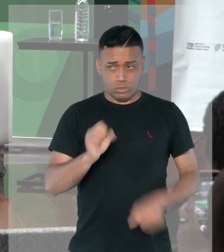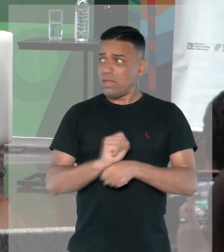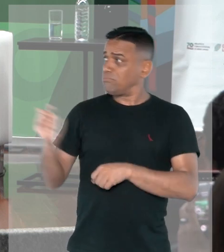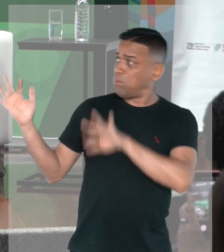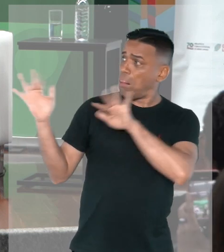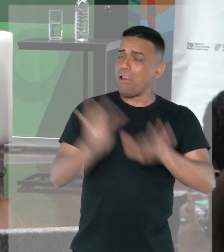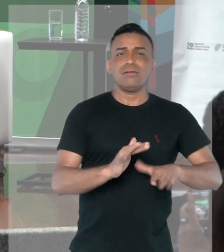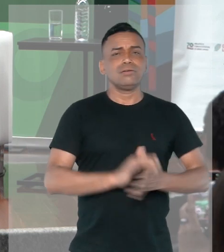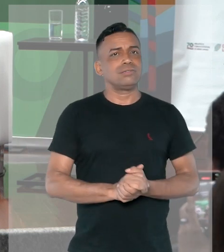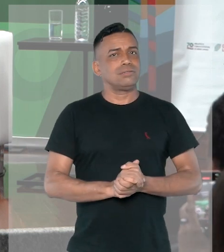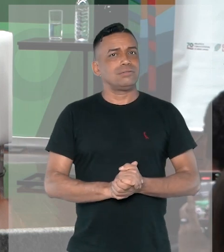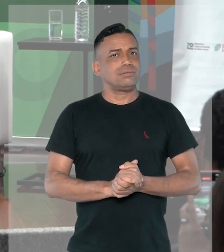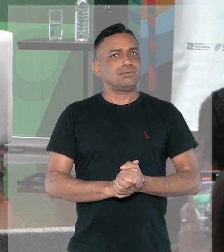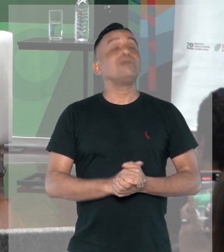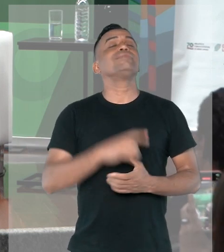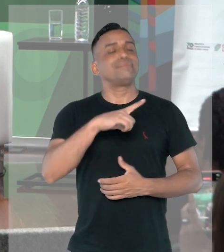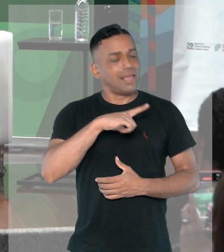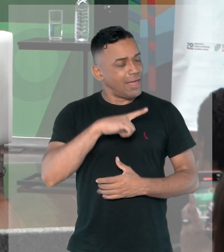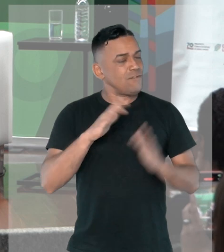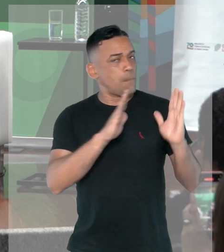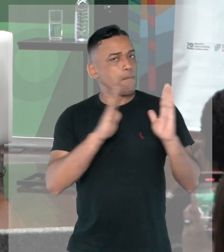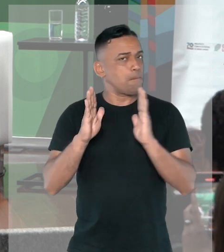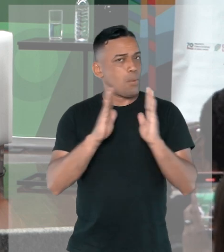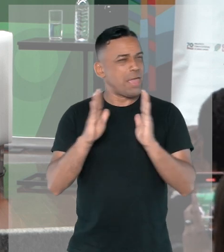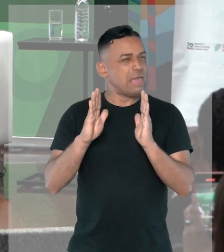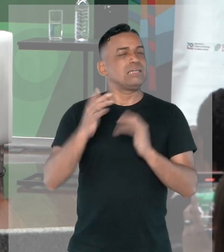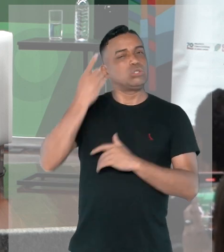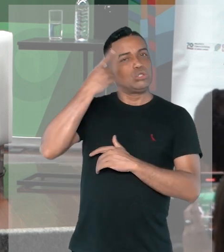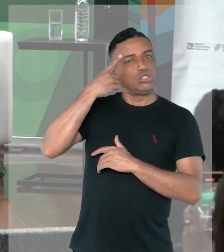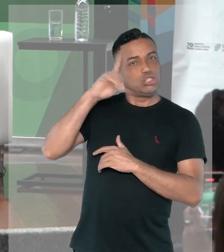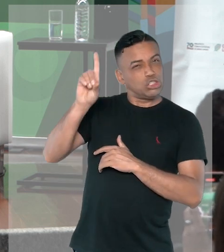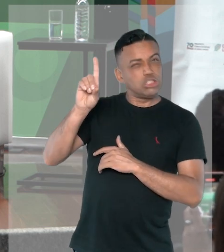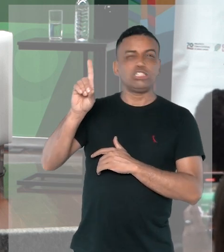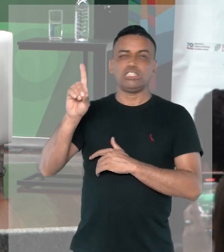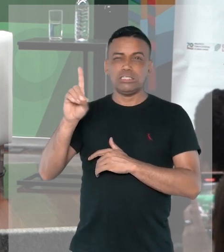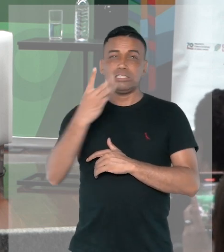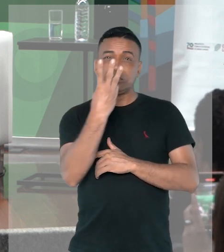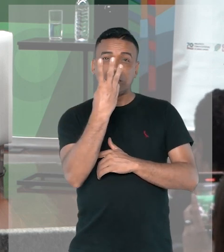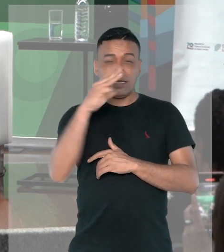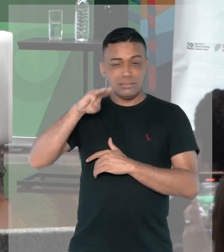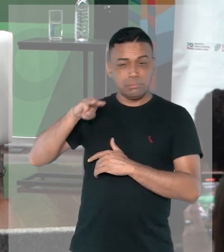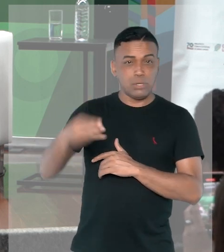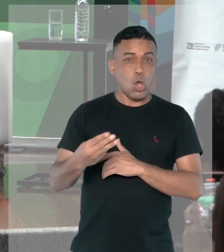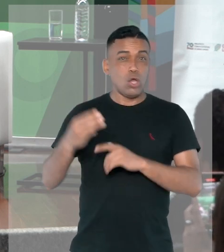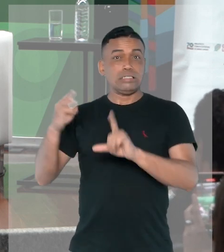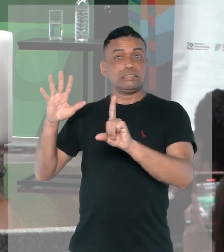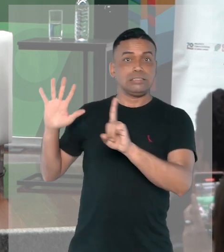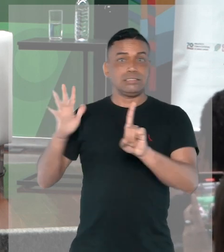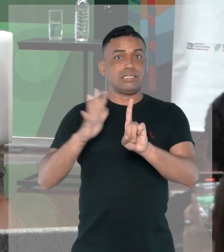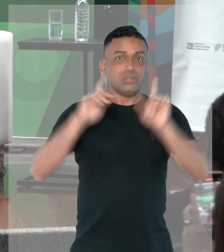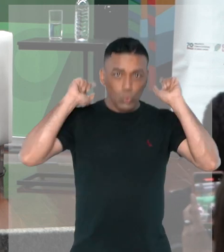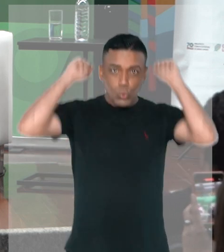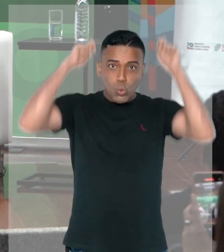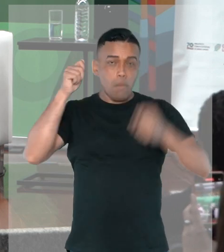chegarem. Teve um momento, um determinado dia, que teve que 3 milhões de pessoas estavam seguindo a monja.